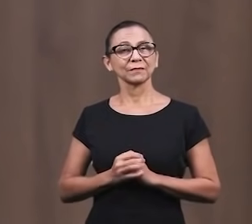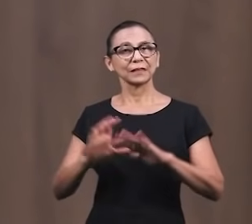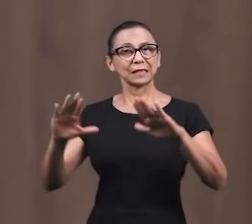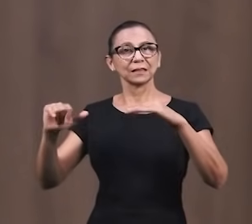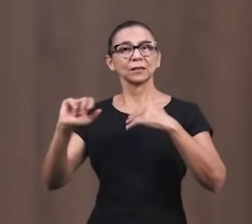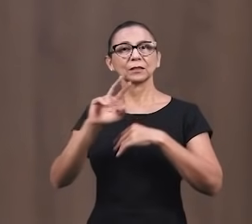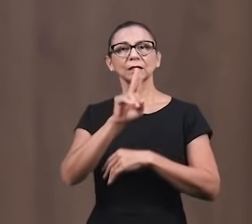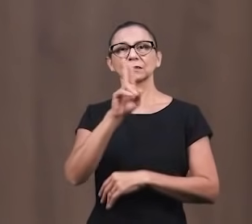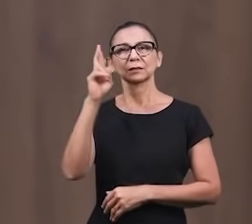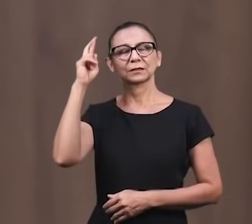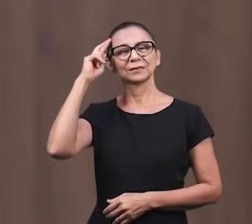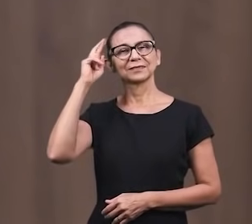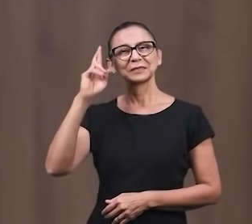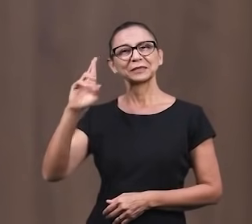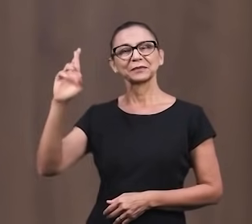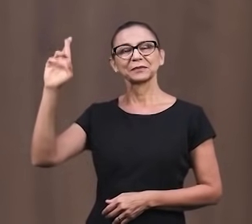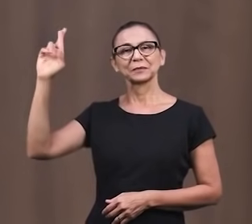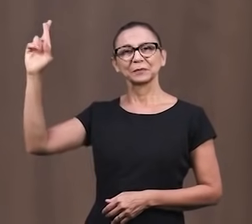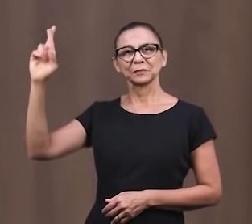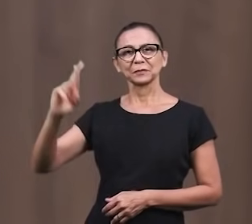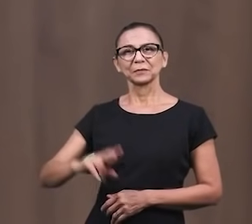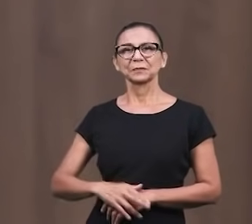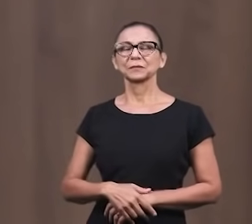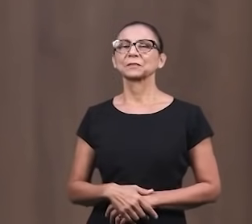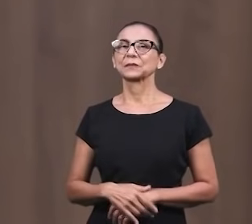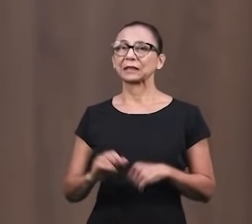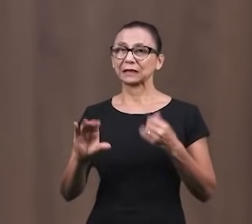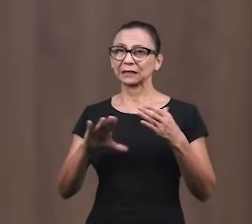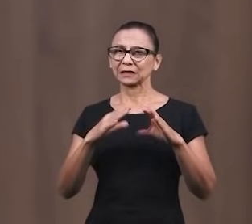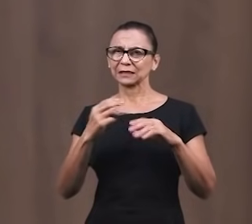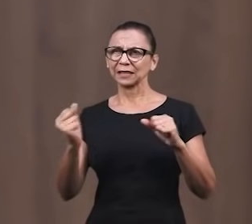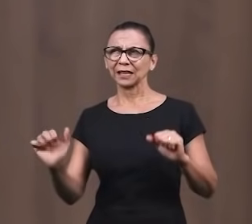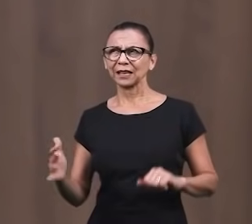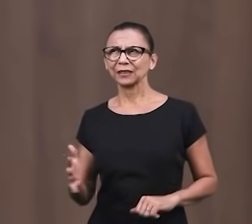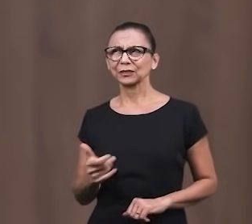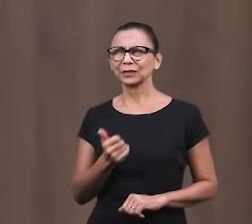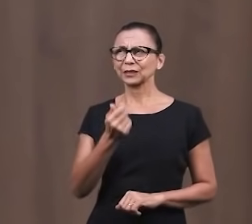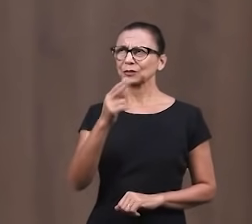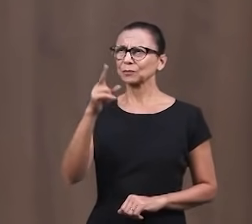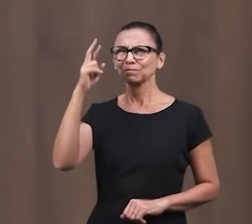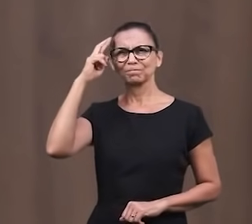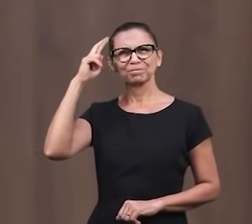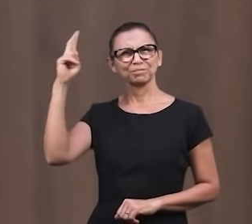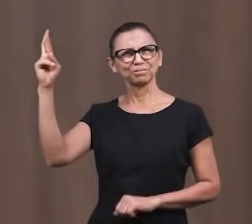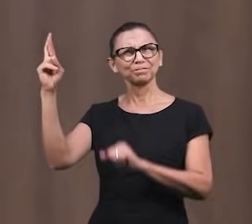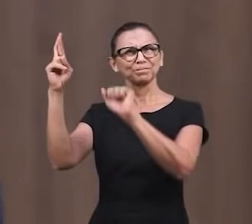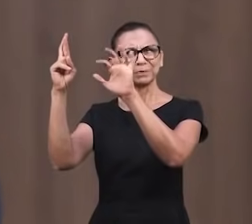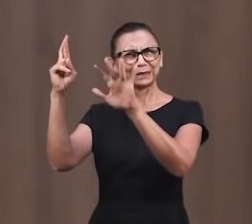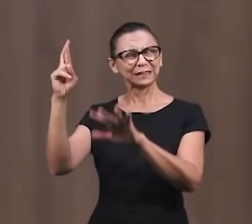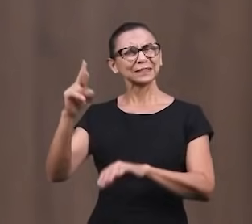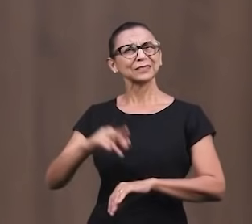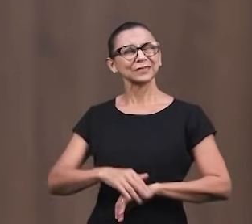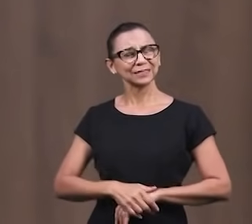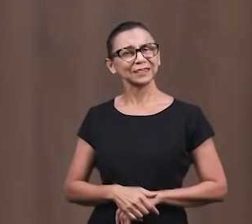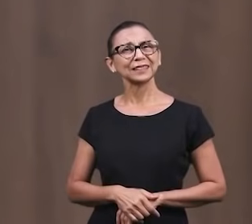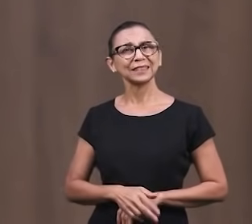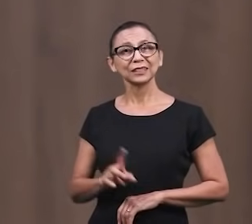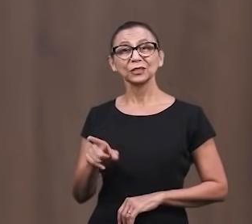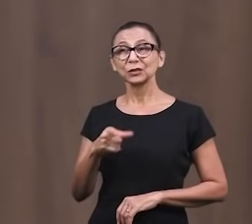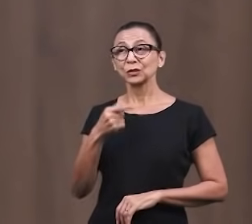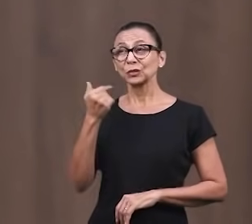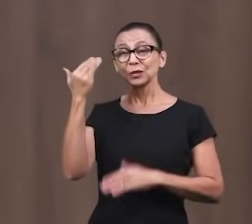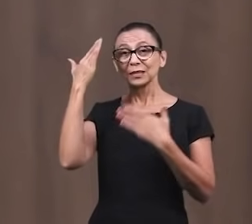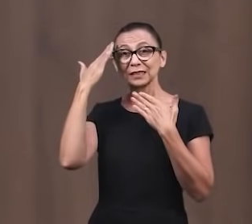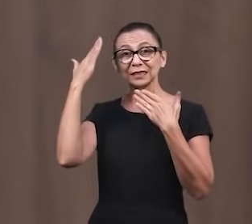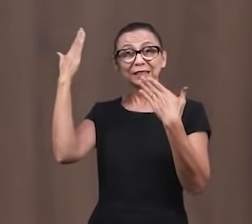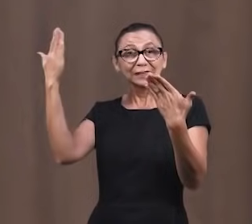Louvado seja o nome do Senhor. Cantar louvor ao Senhor, adorar o Seu nome é uma bênção. Nós glorificamos a Deus e